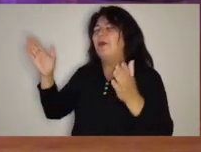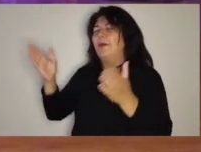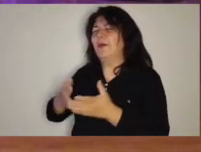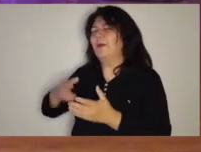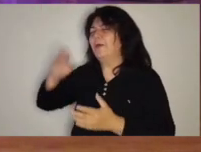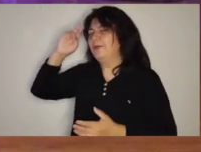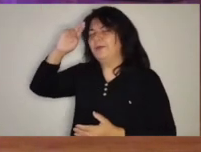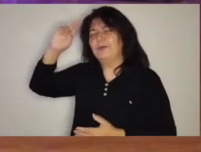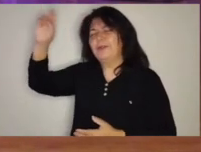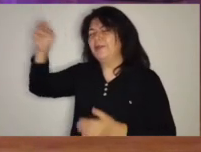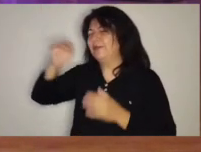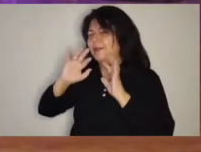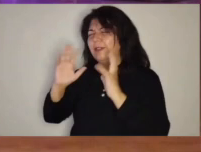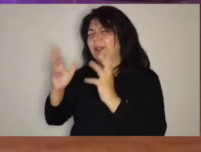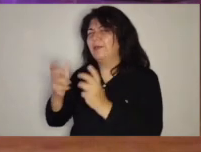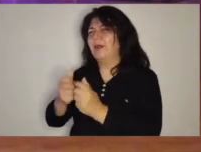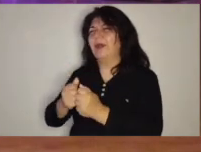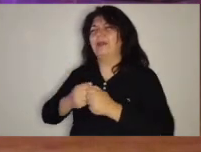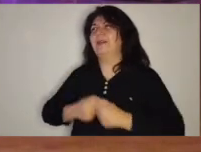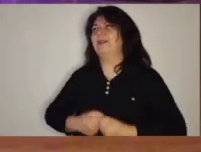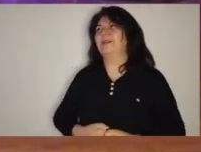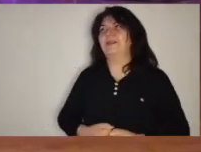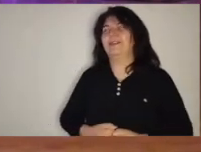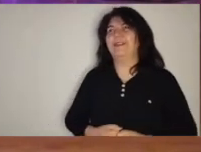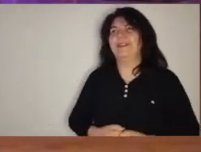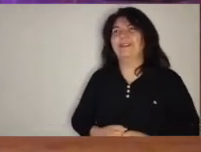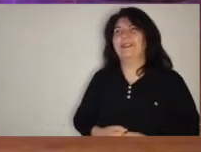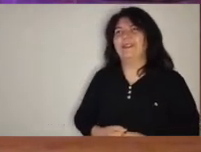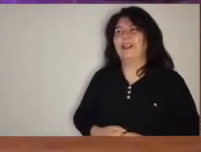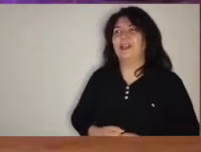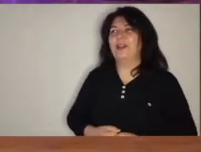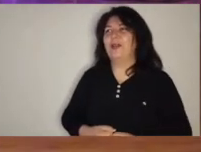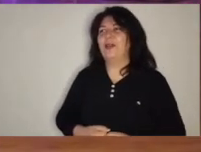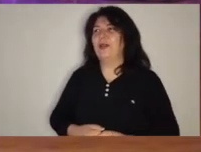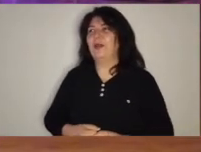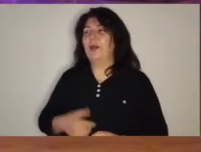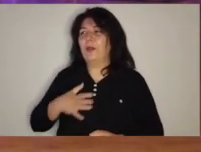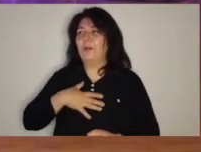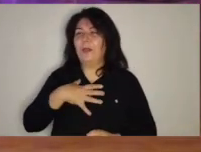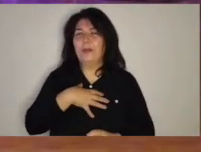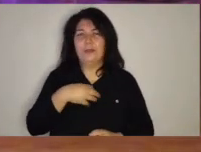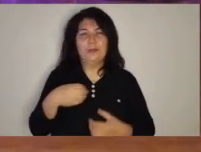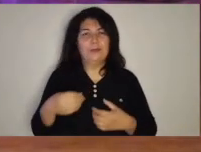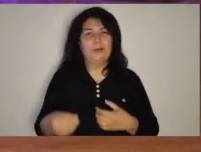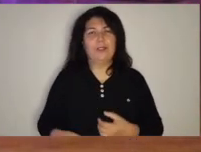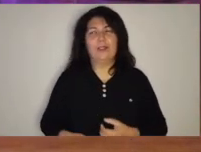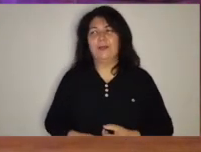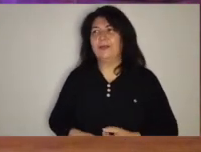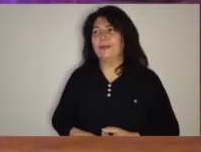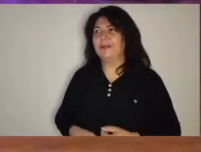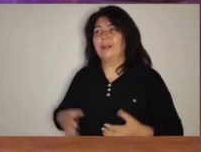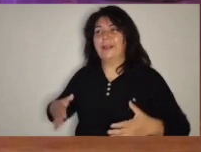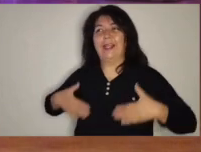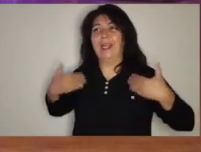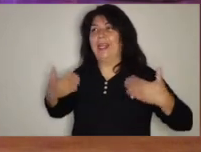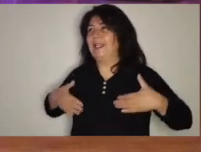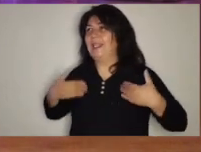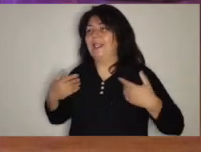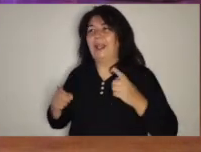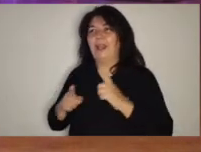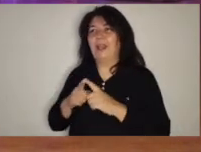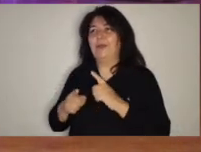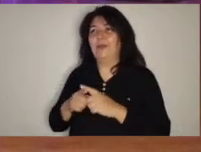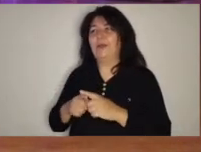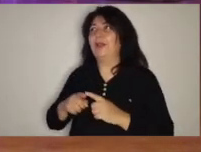sensacional, que o Senhor está comigo. Uhul, vai dar certo. Vamos lá, filhos. Vamos nos alegrar no Senhor. O Senhor